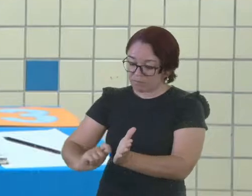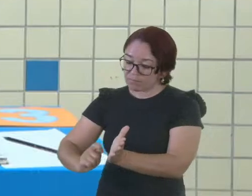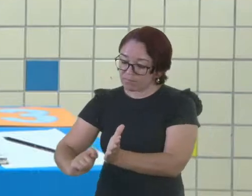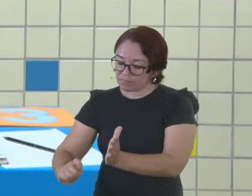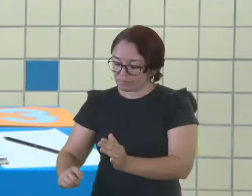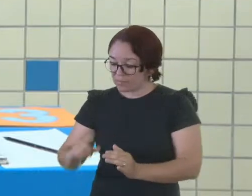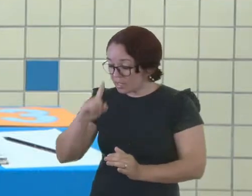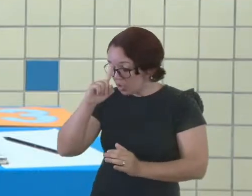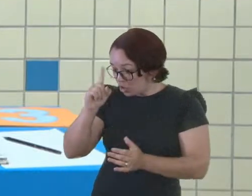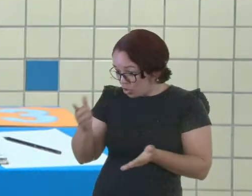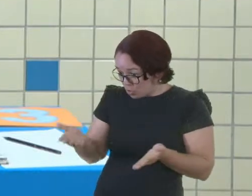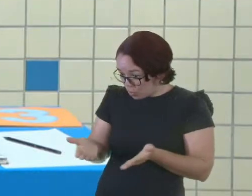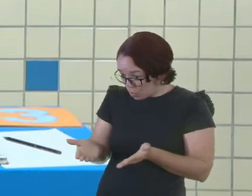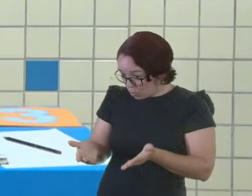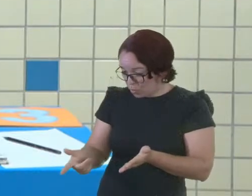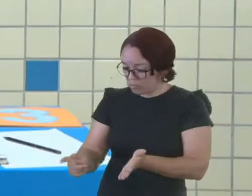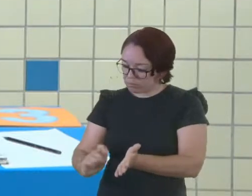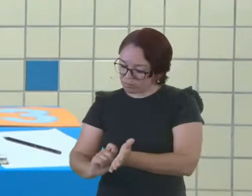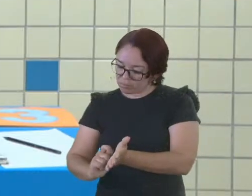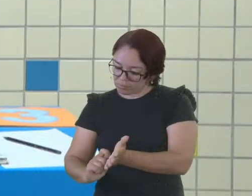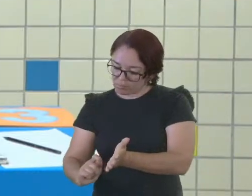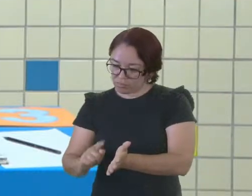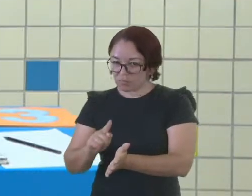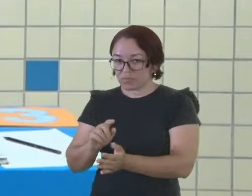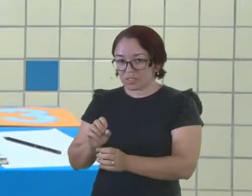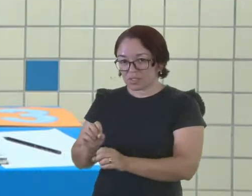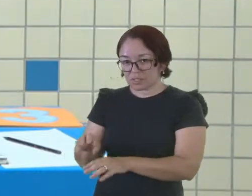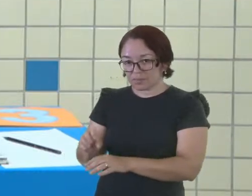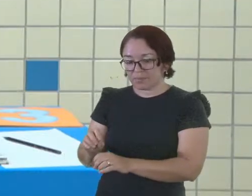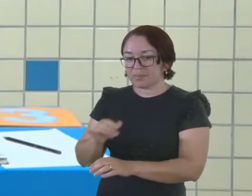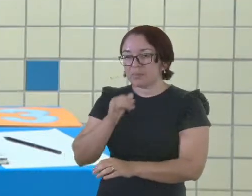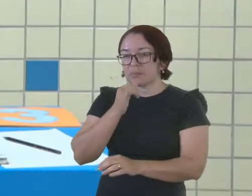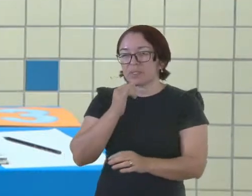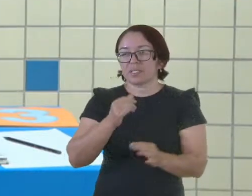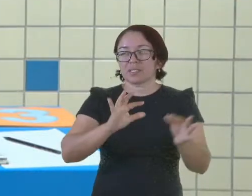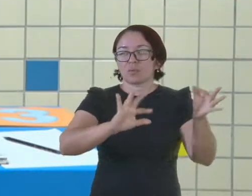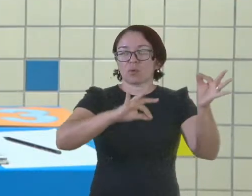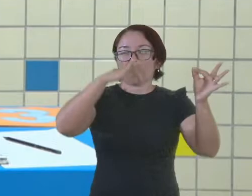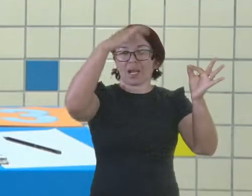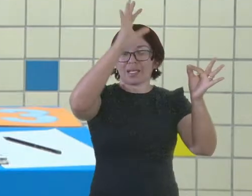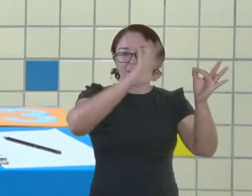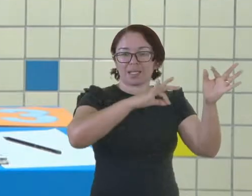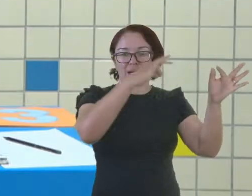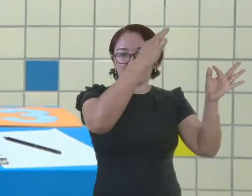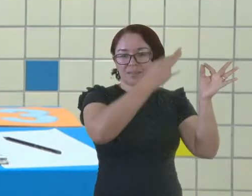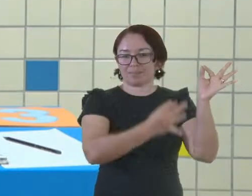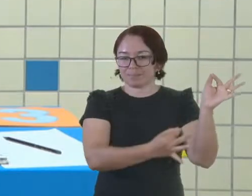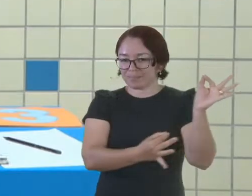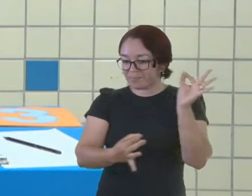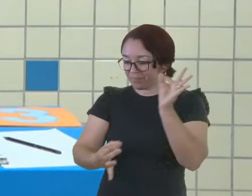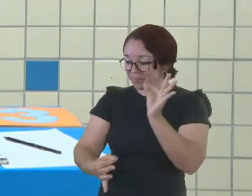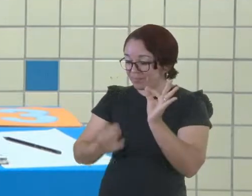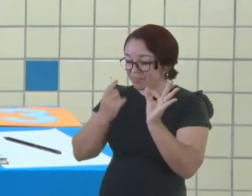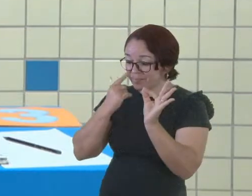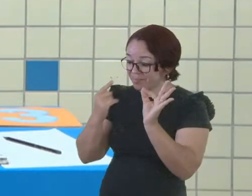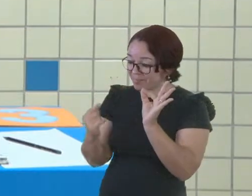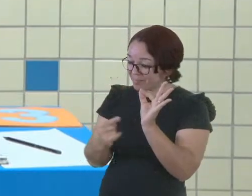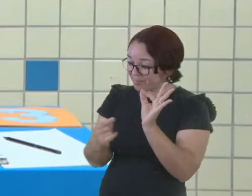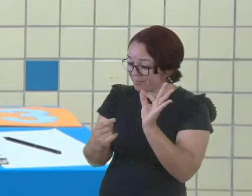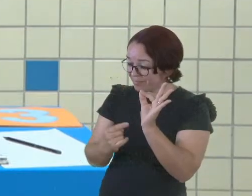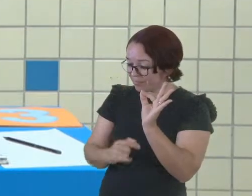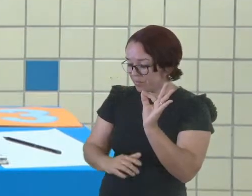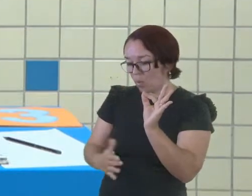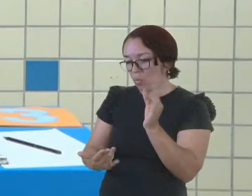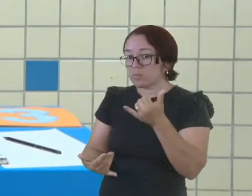escrever a data, você mostre para a sua criança um calendário, que pode ser tanto de papel ou então celular. Assim